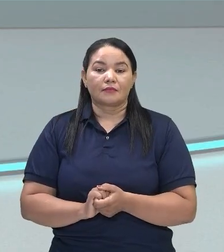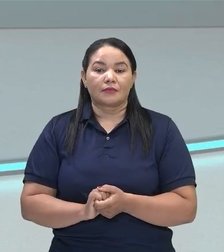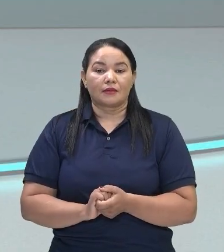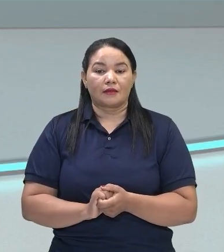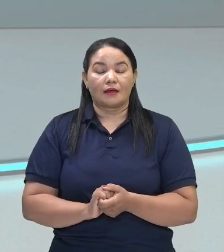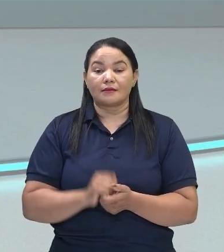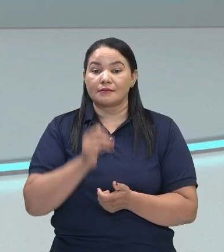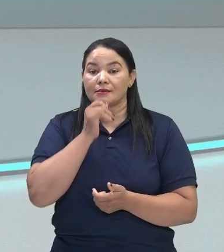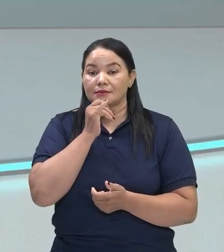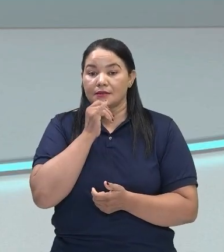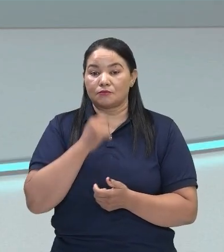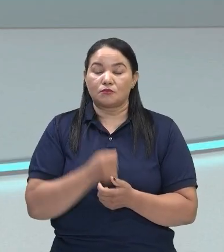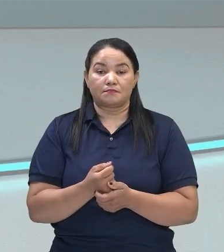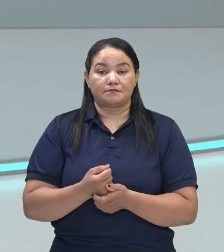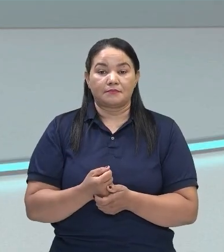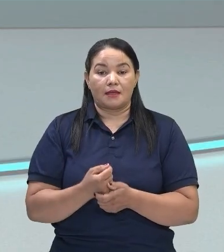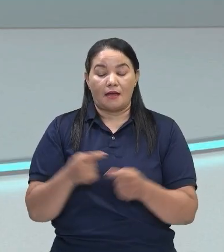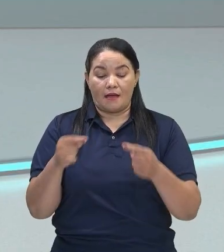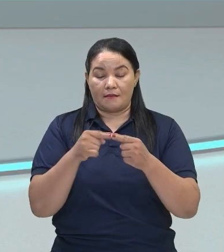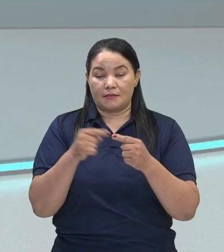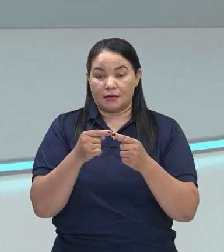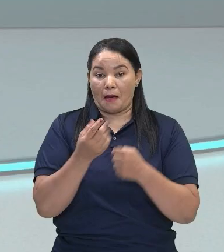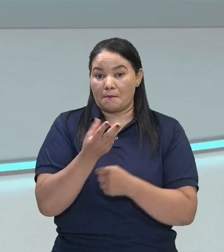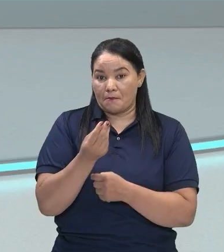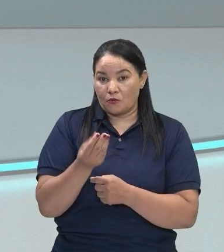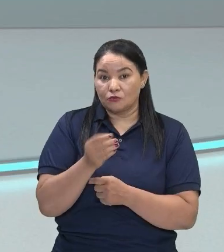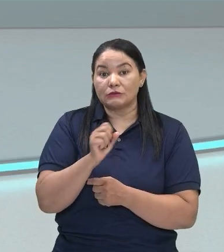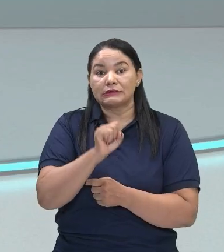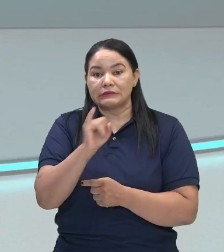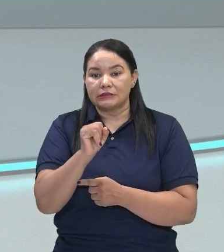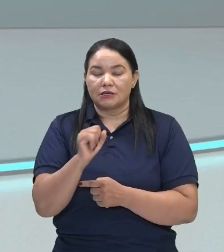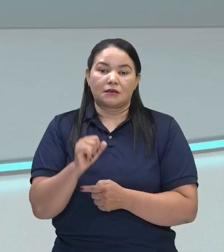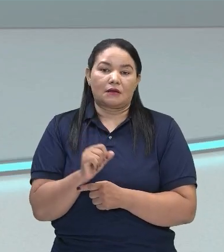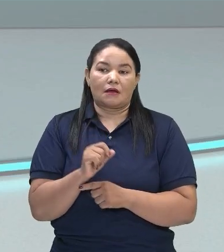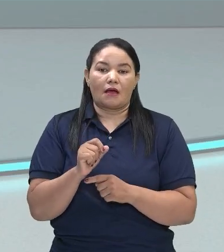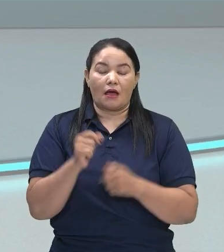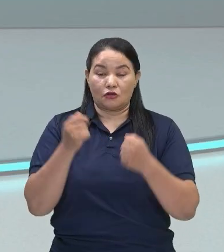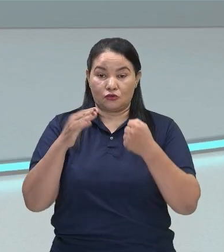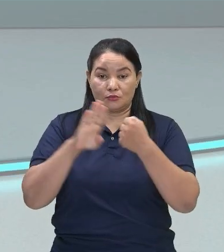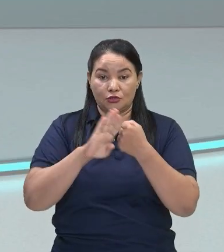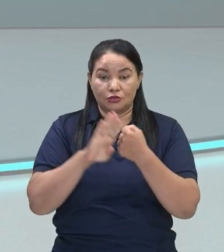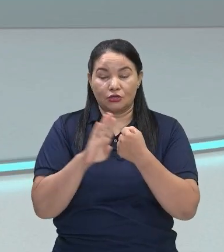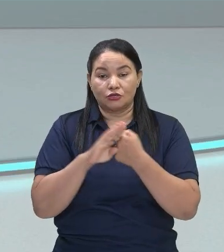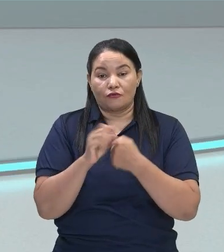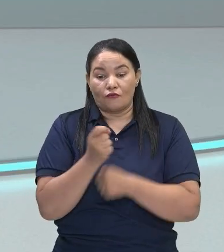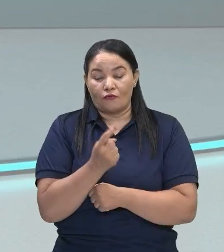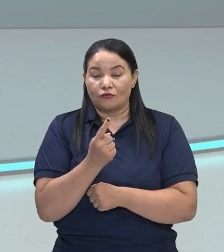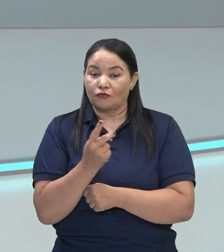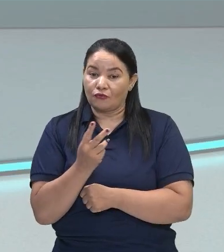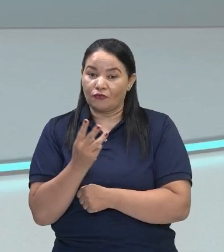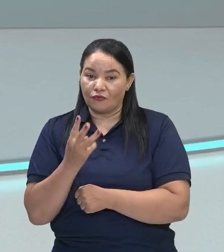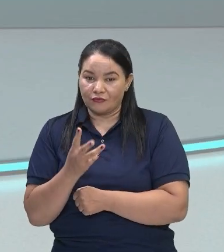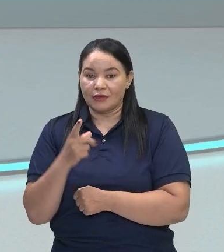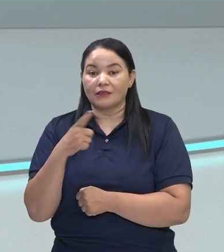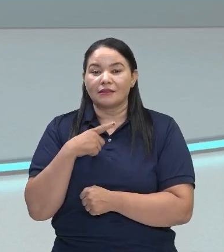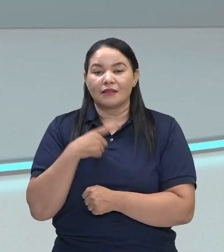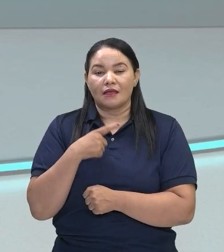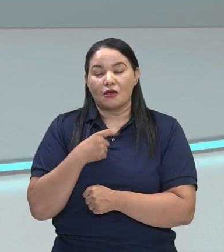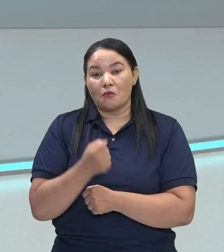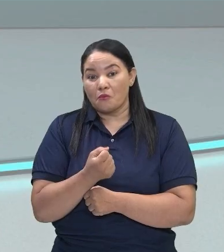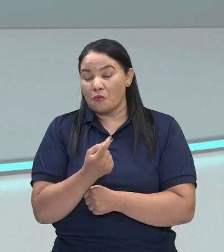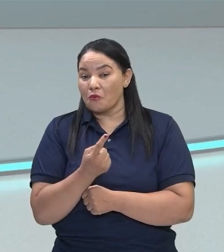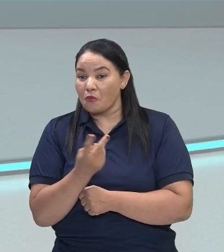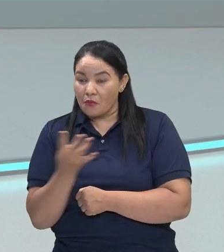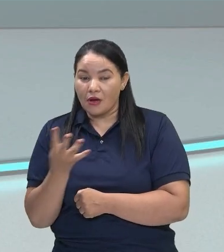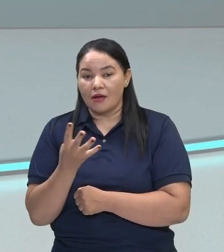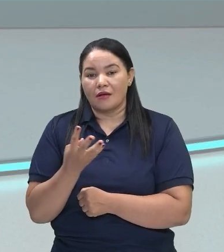significa muitos, mas eu só utilizo ele com substantivos contáveis, especialmente naquela situação onde eu tenho uma quantidade de objetos,